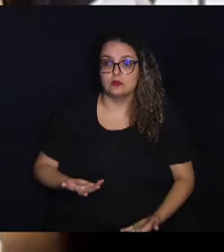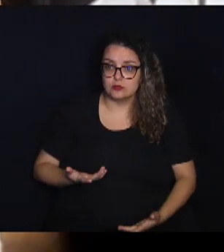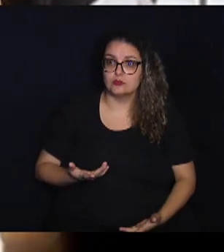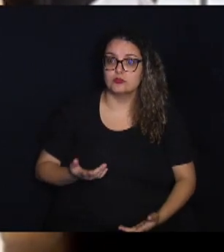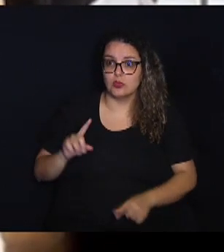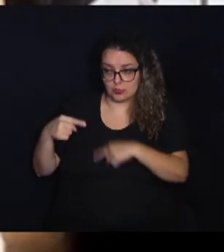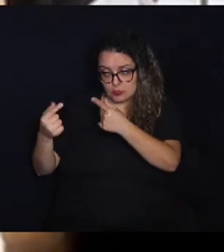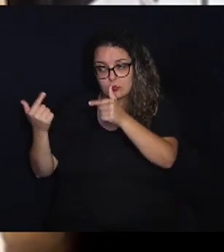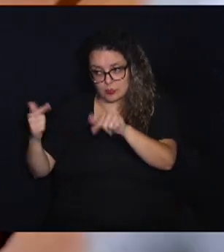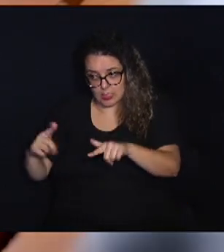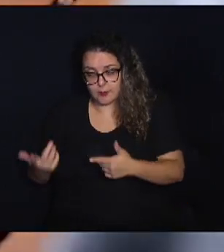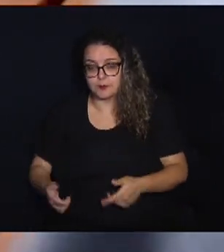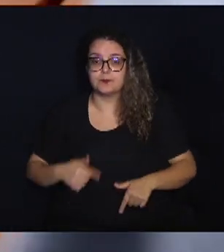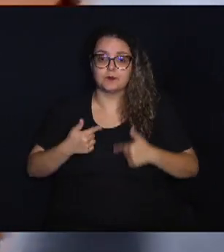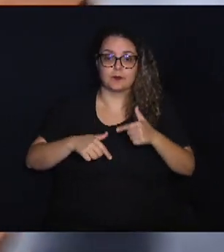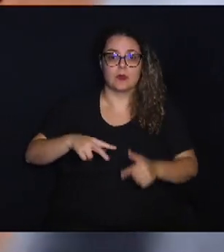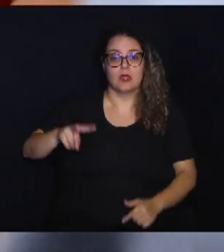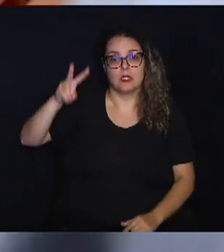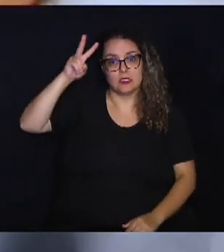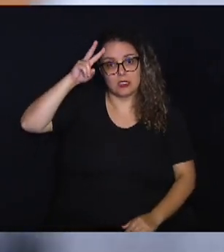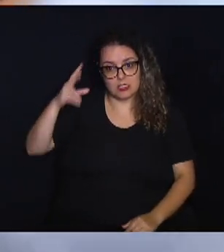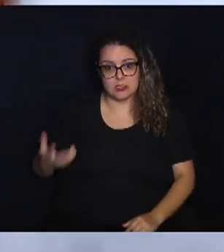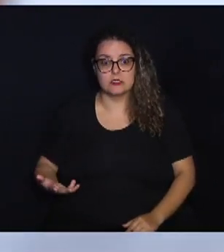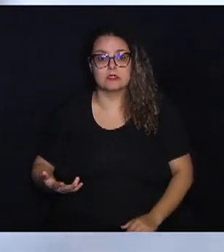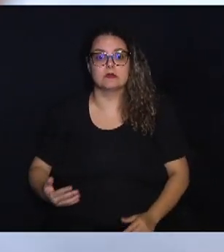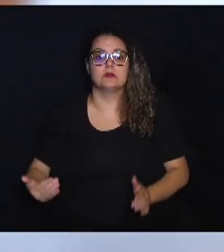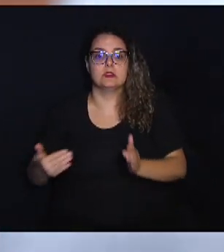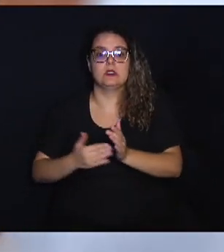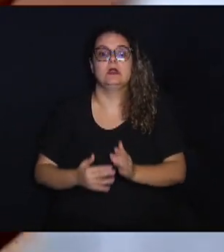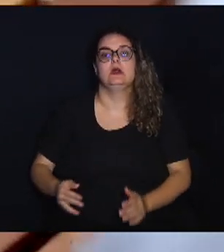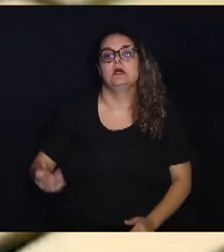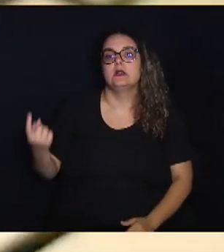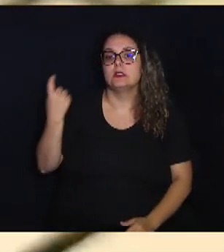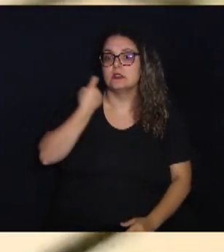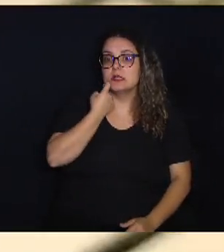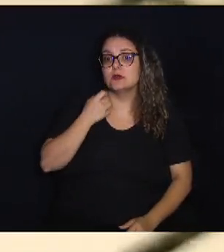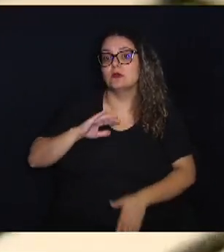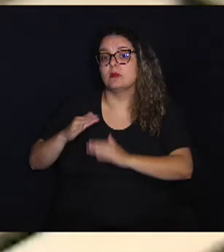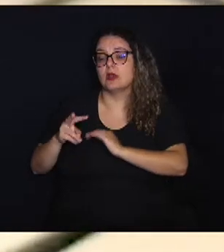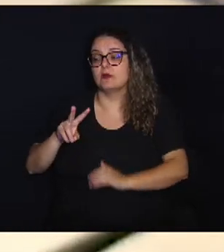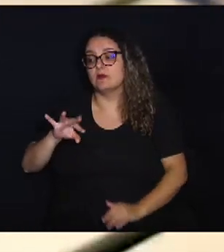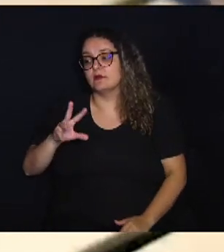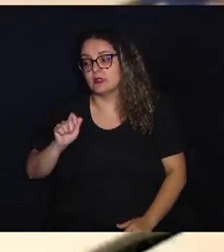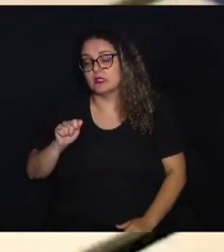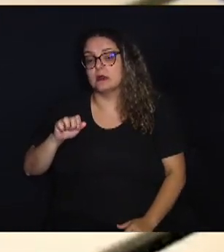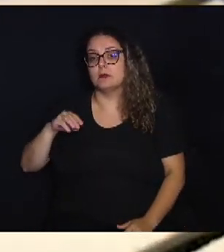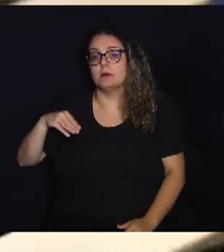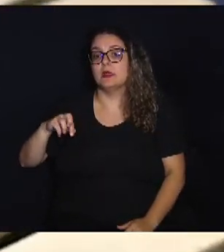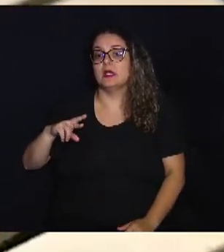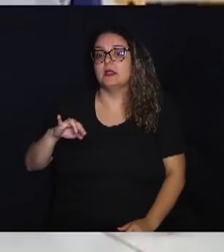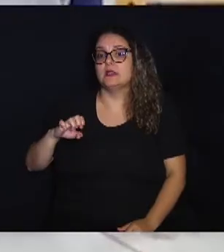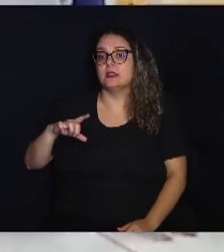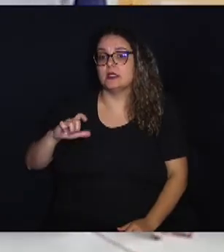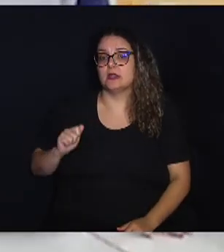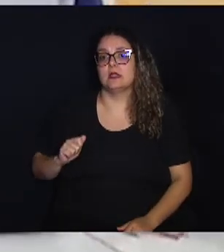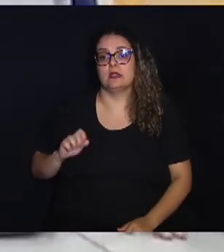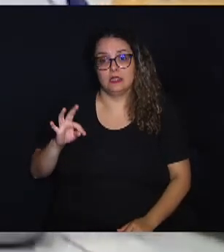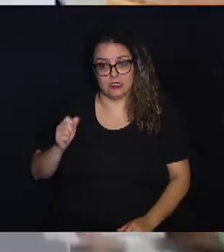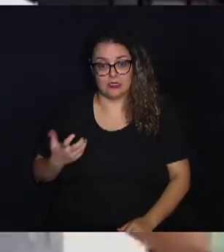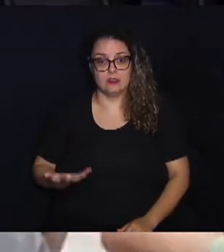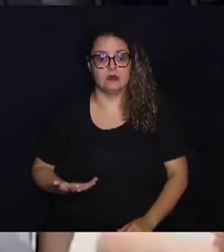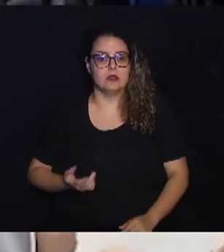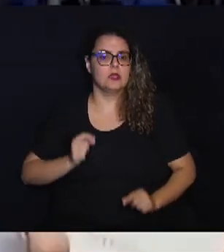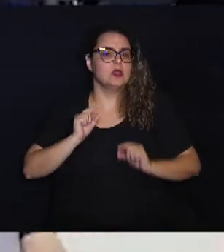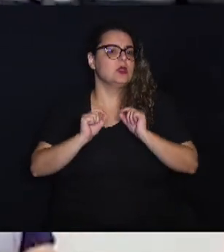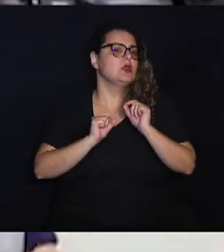segunda a sexta, na Rua Dr. Betim, 520, na Vila Marieta. E Leila, o que os interessados vão aprender no projeto Primeira